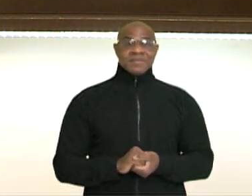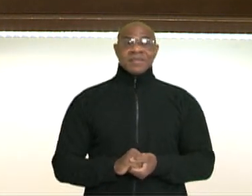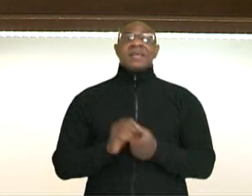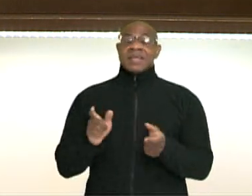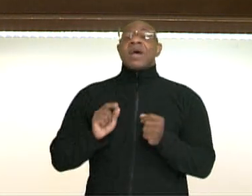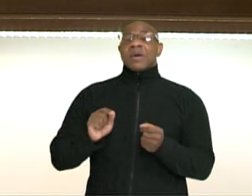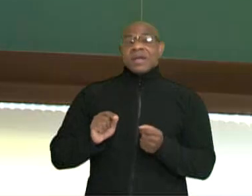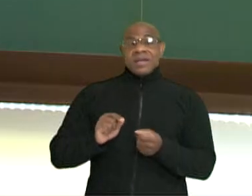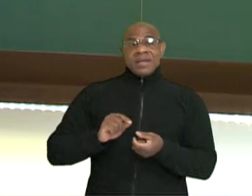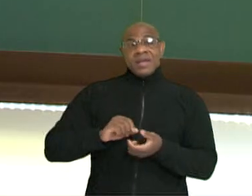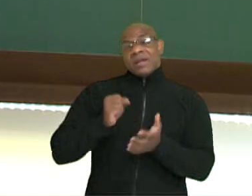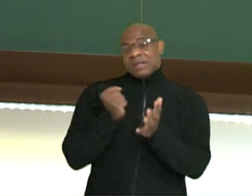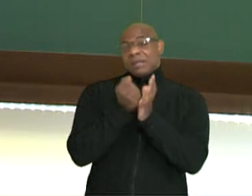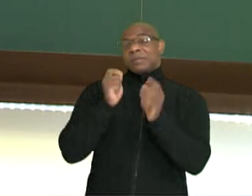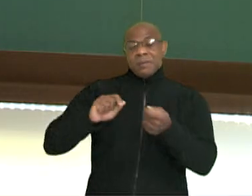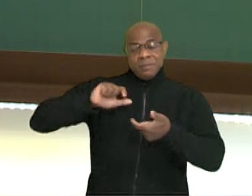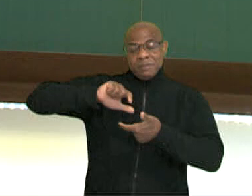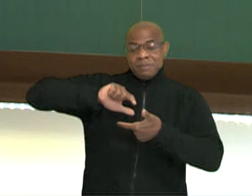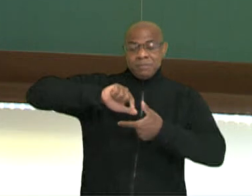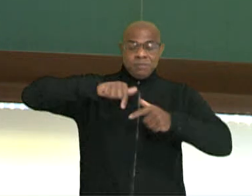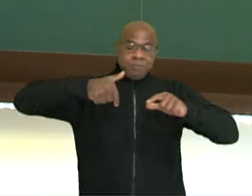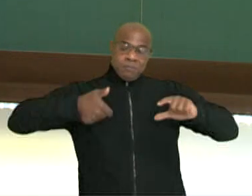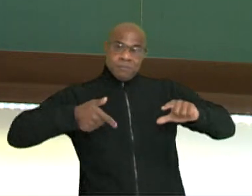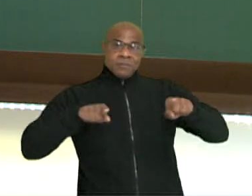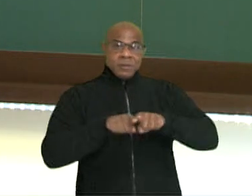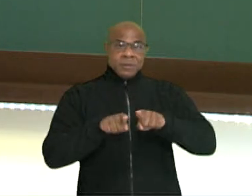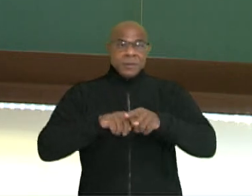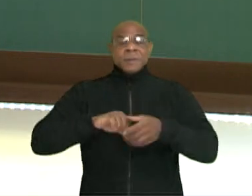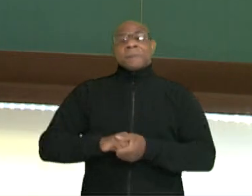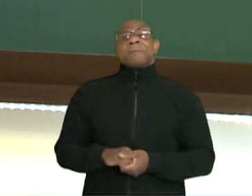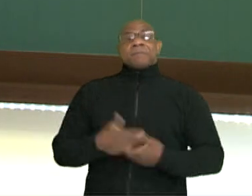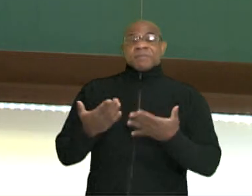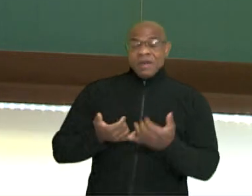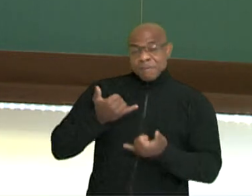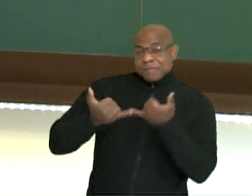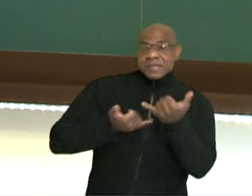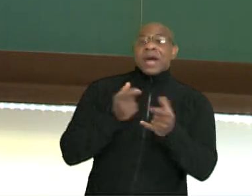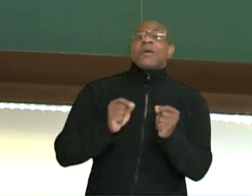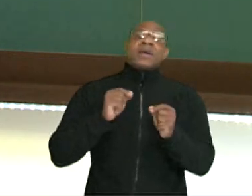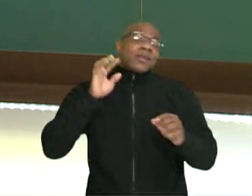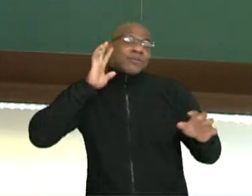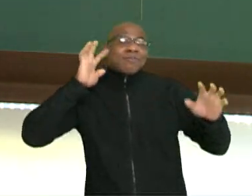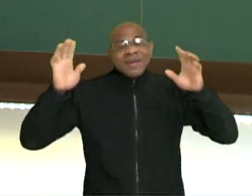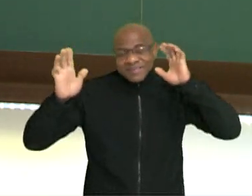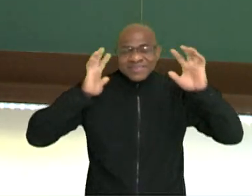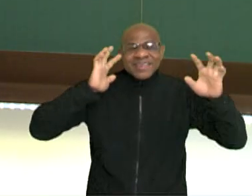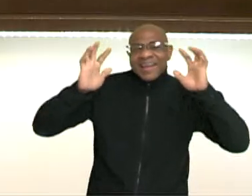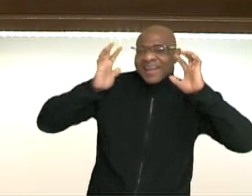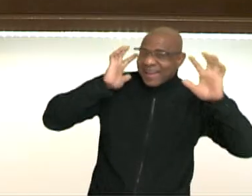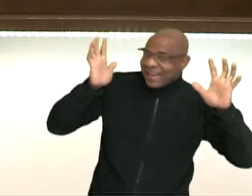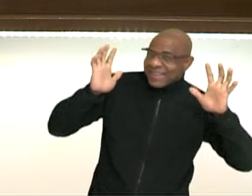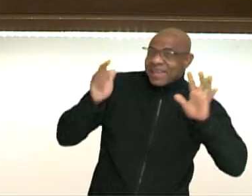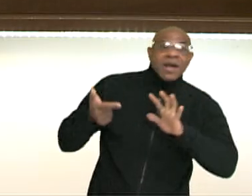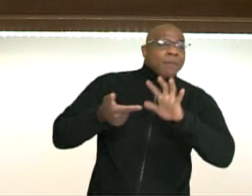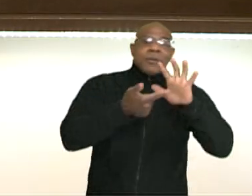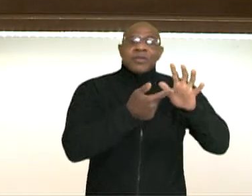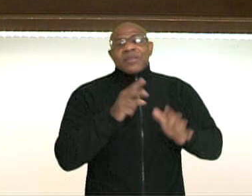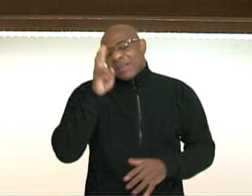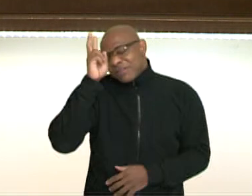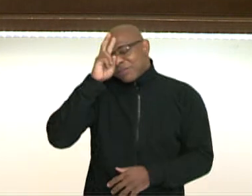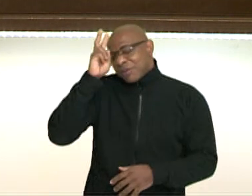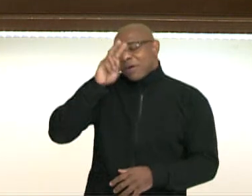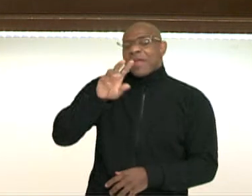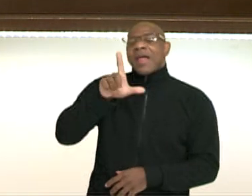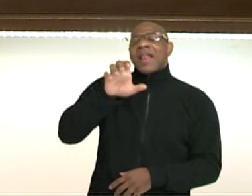modernismo. Então a gente viu a importância da arte indígena, que ela vai brincar com o nosso imaginário, trazendo as lendas,